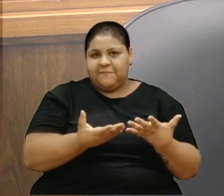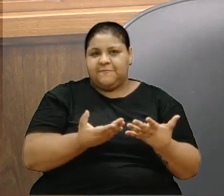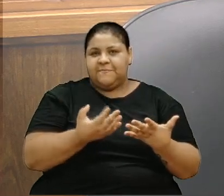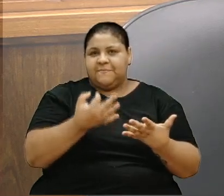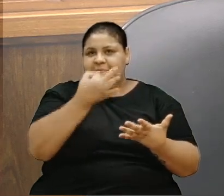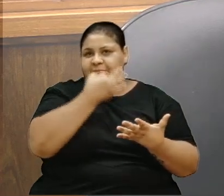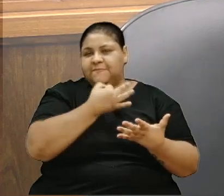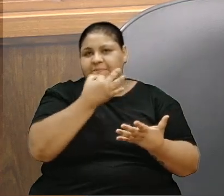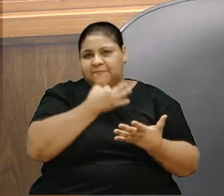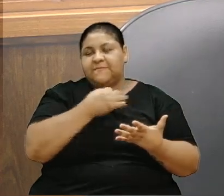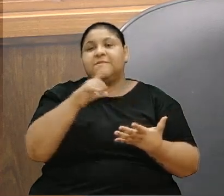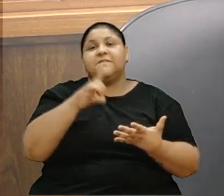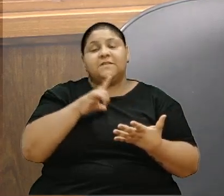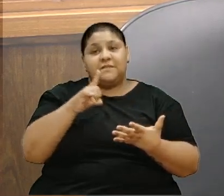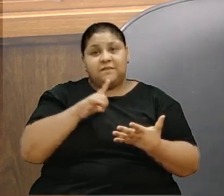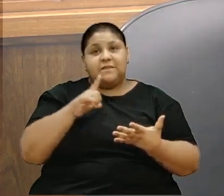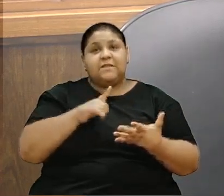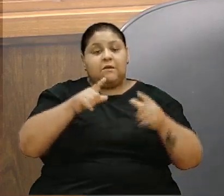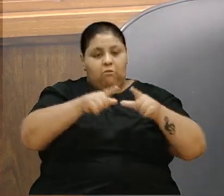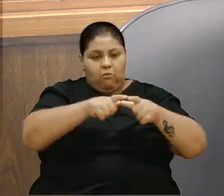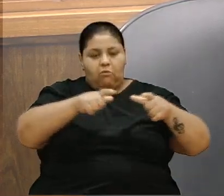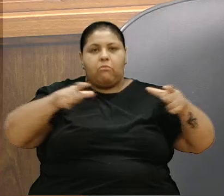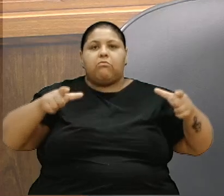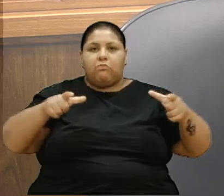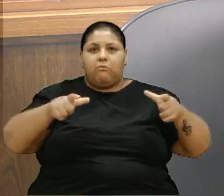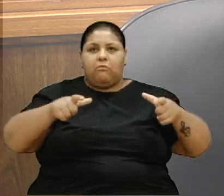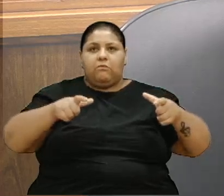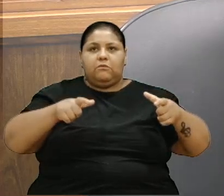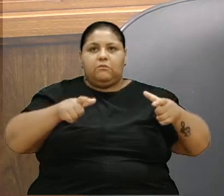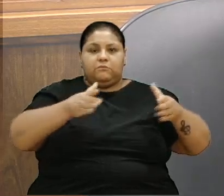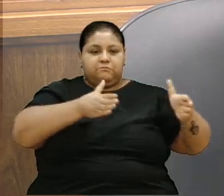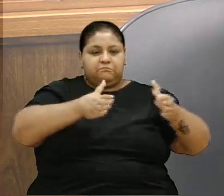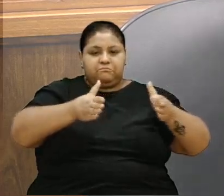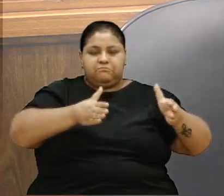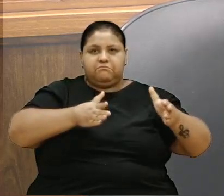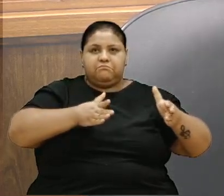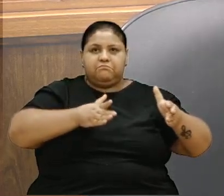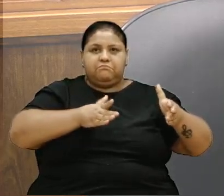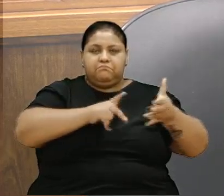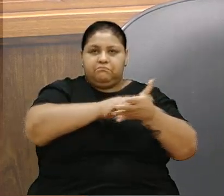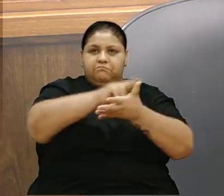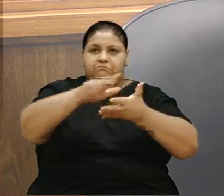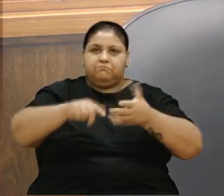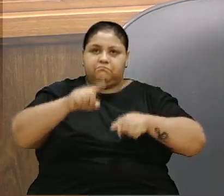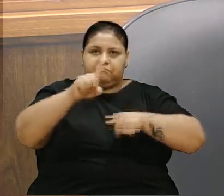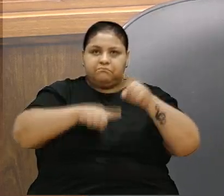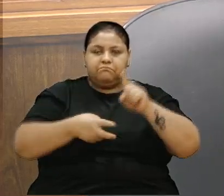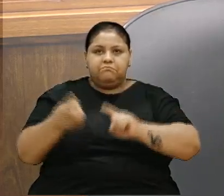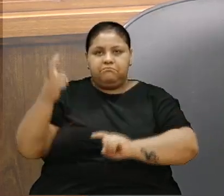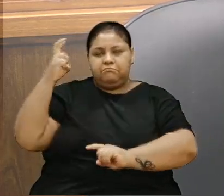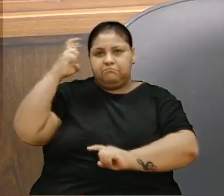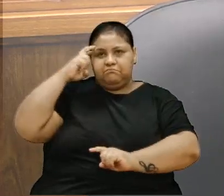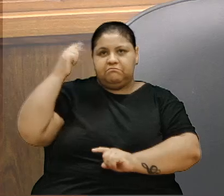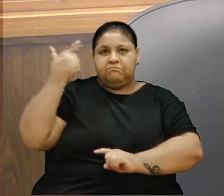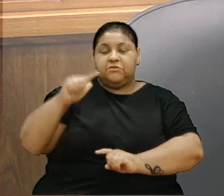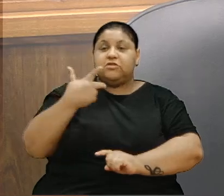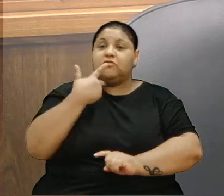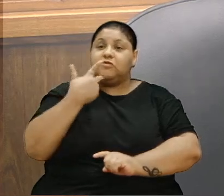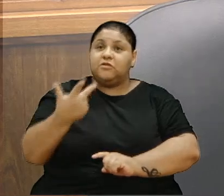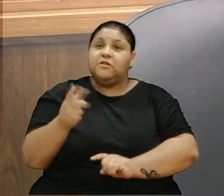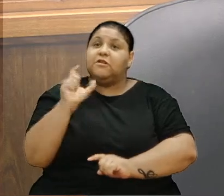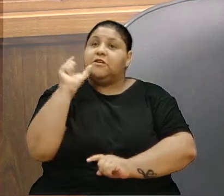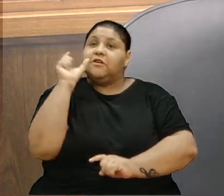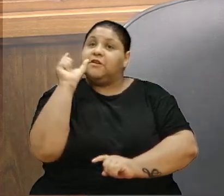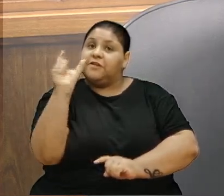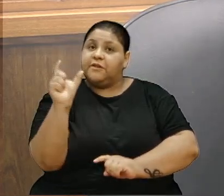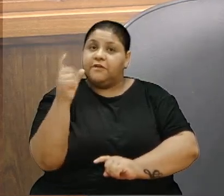cidade. Acho que a gente tem que deixar ele amplo para acesso para diversas atividades culturais e, mais uma vez, repito essa palavra,